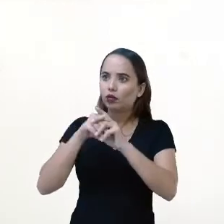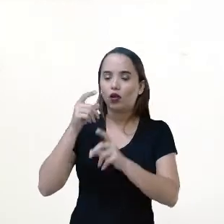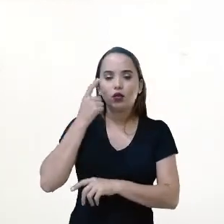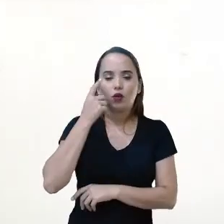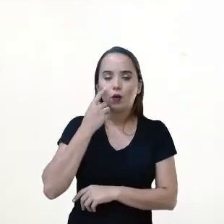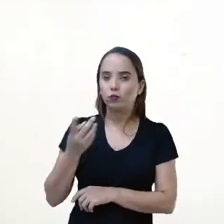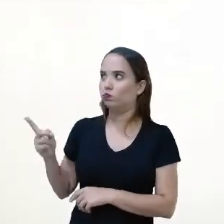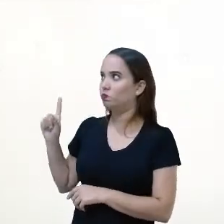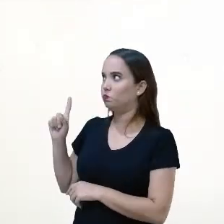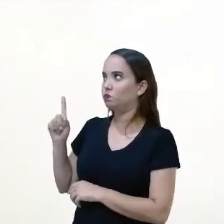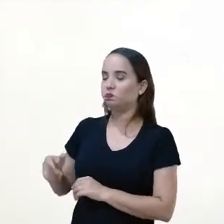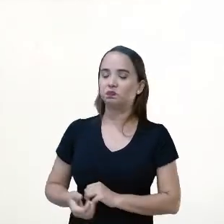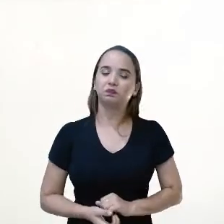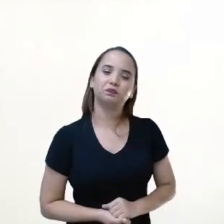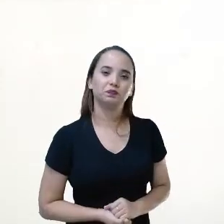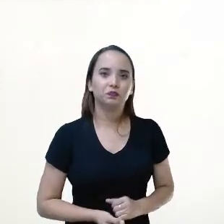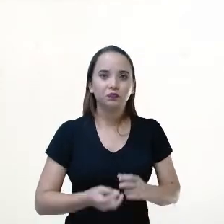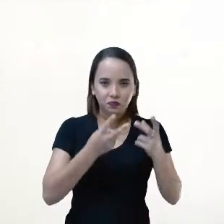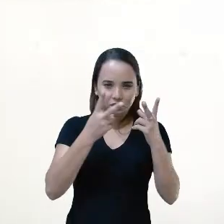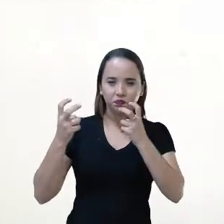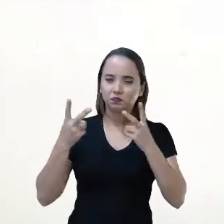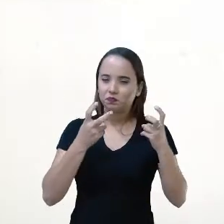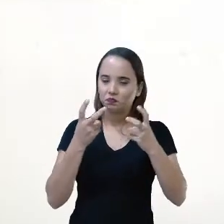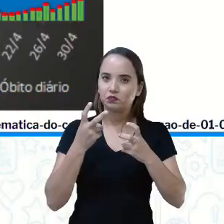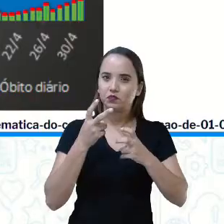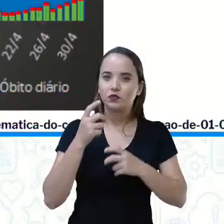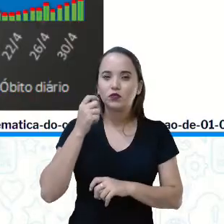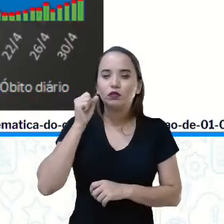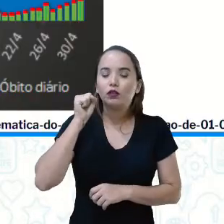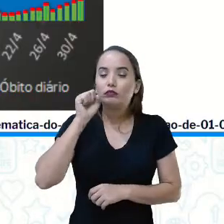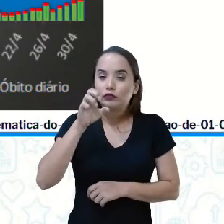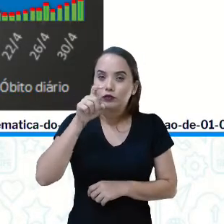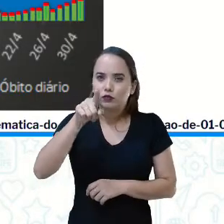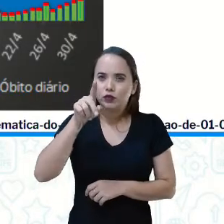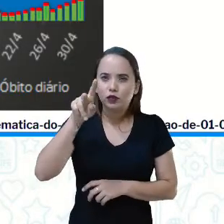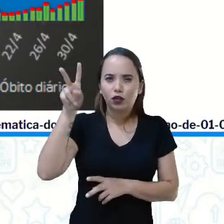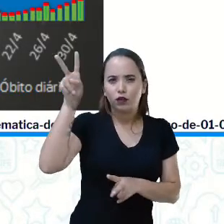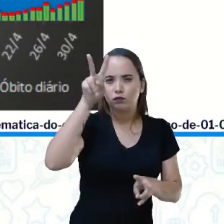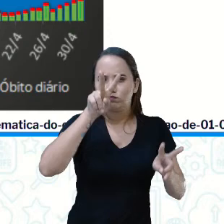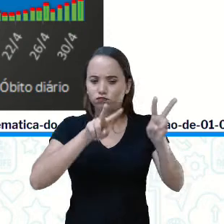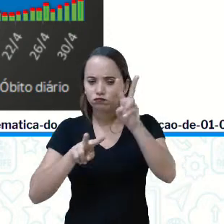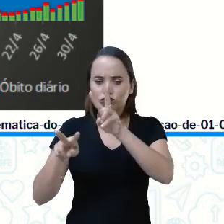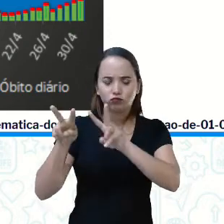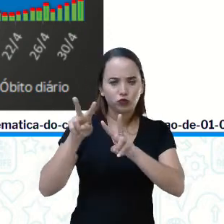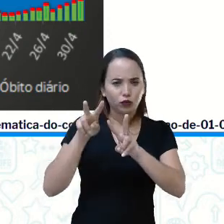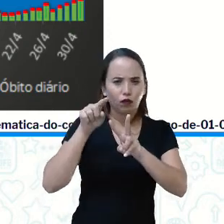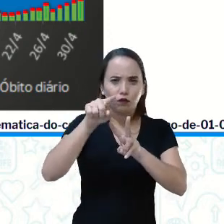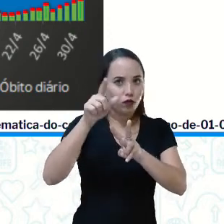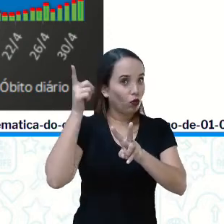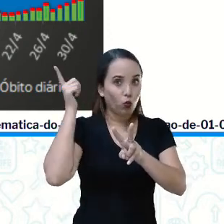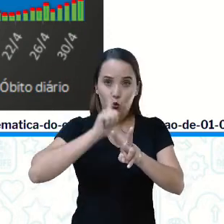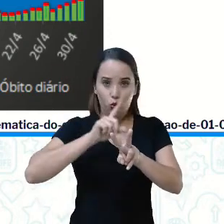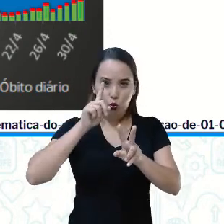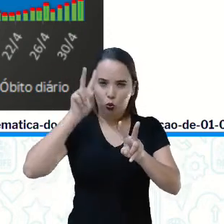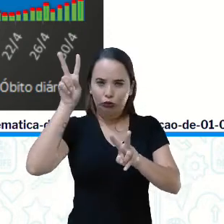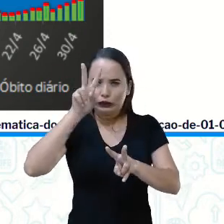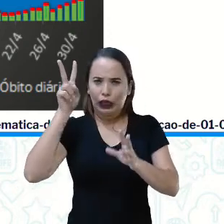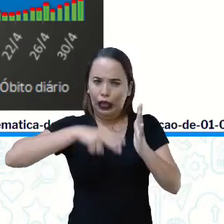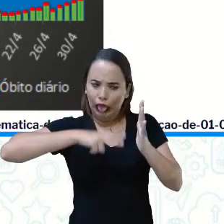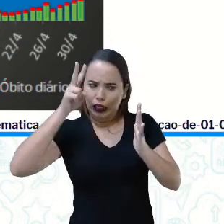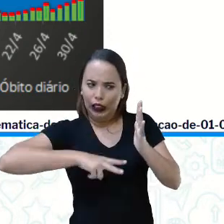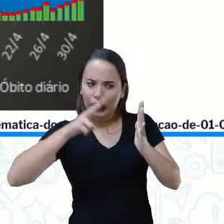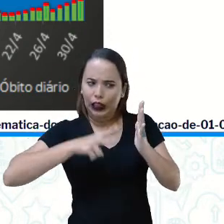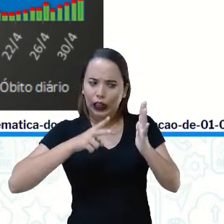por exemplo, naturalmente quando a gente visualiza, mesmo que a gente não consiga ver o que está escrito, mesmo que a gente não consiga ler